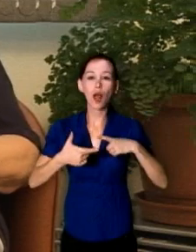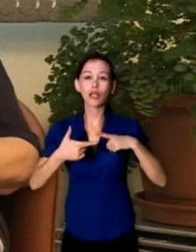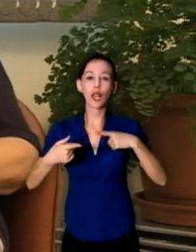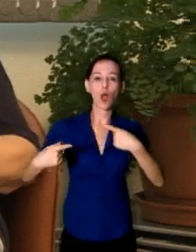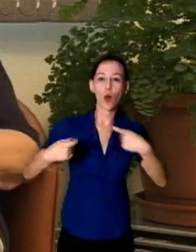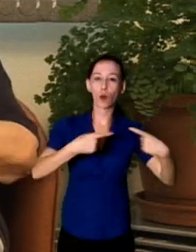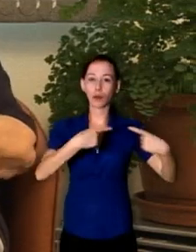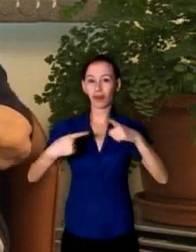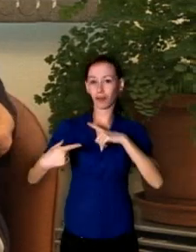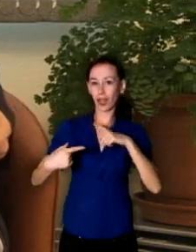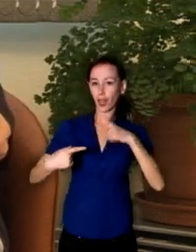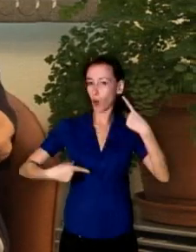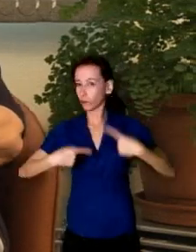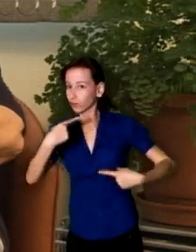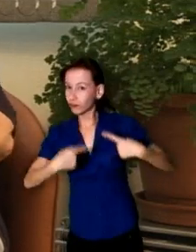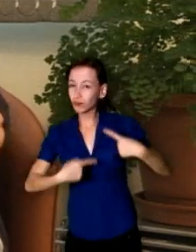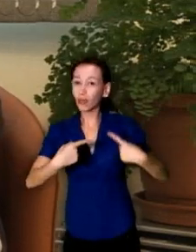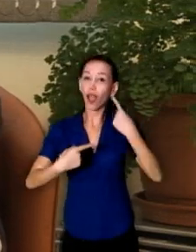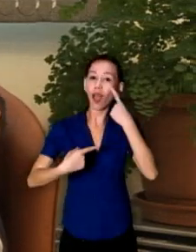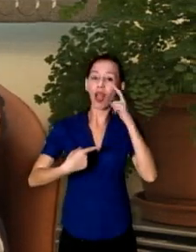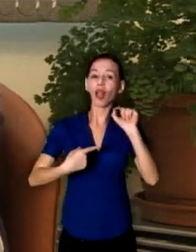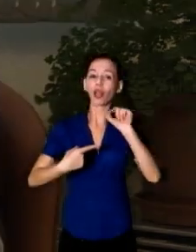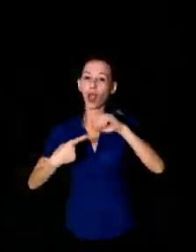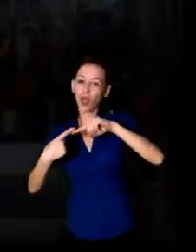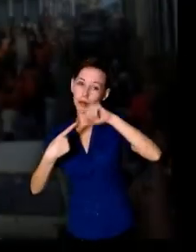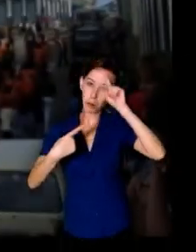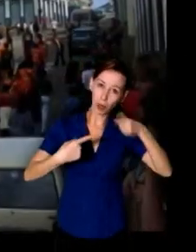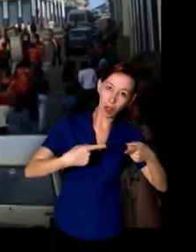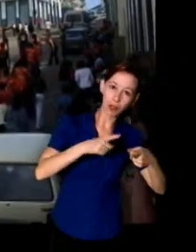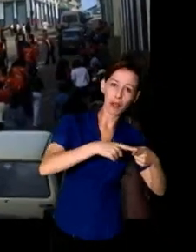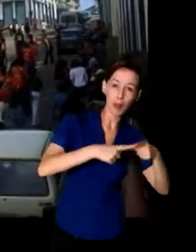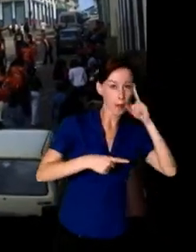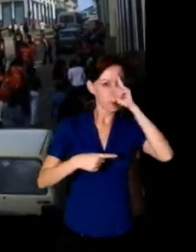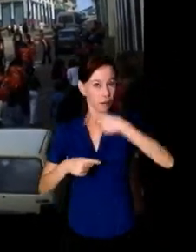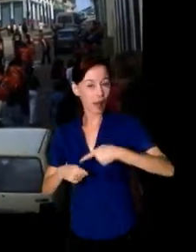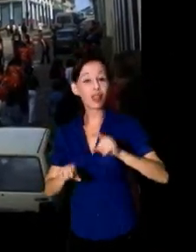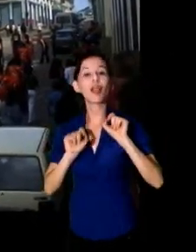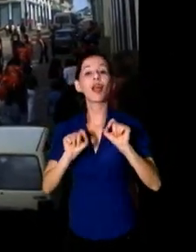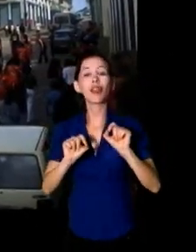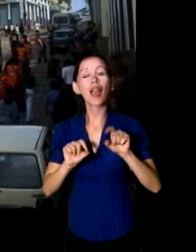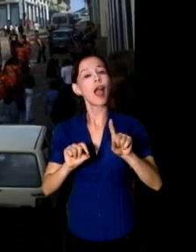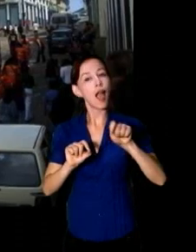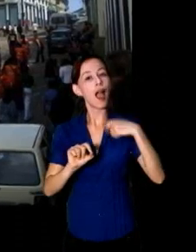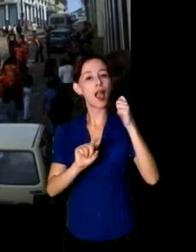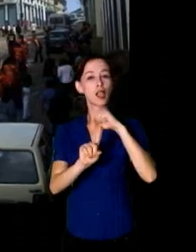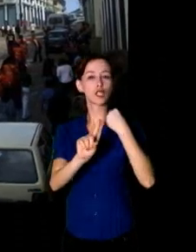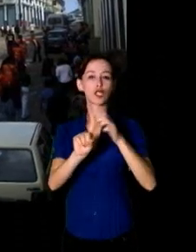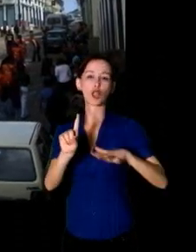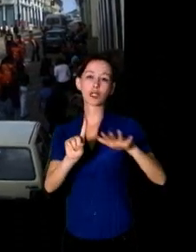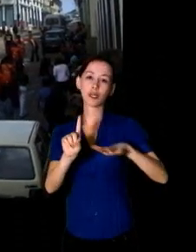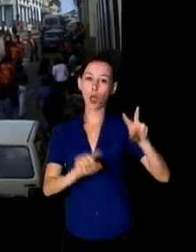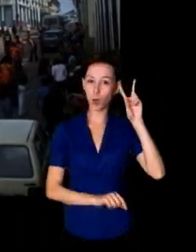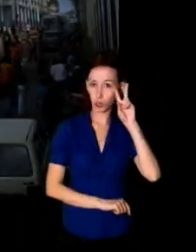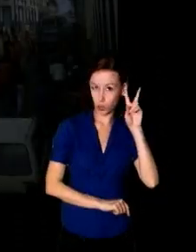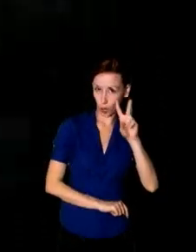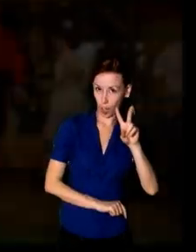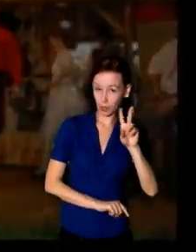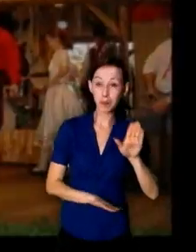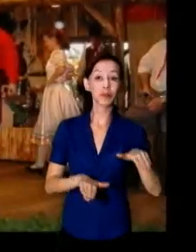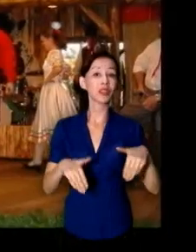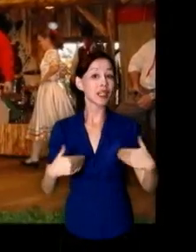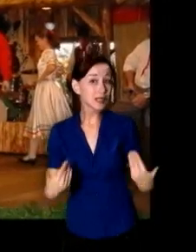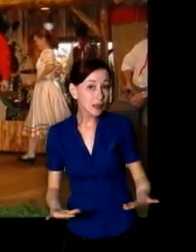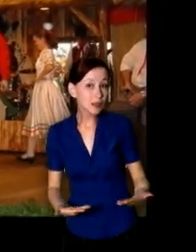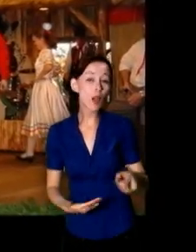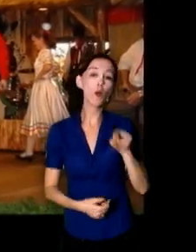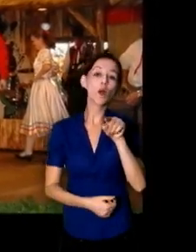a disputa para saber quem vai preservar o quê faz parte do social e da história. Então, com